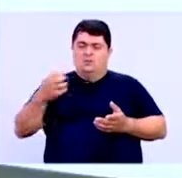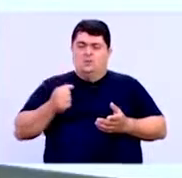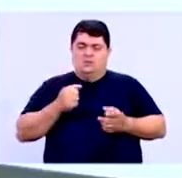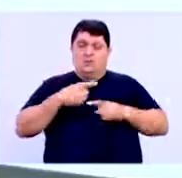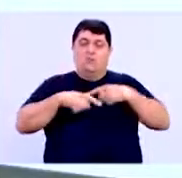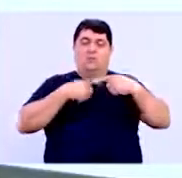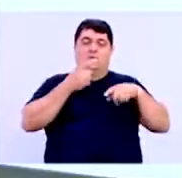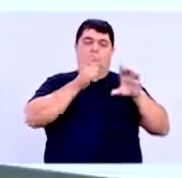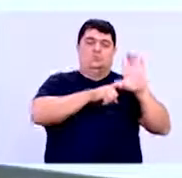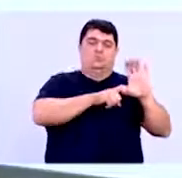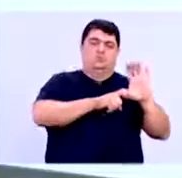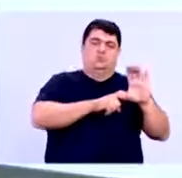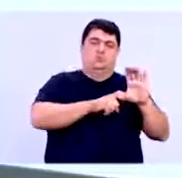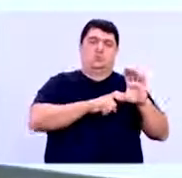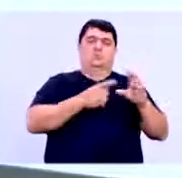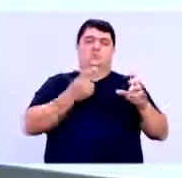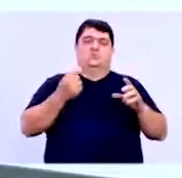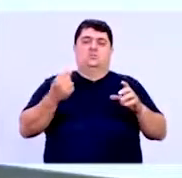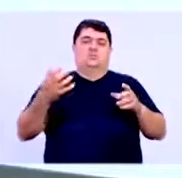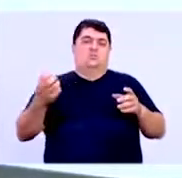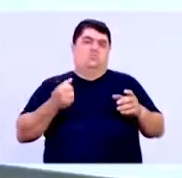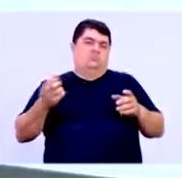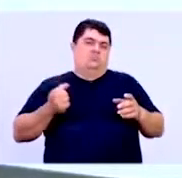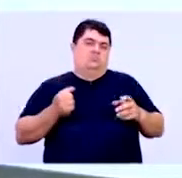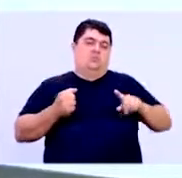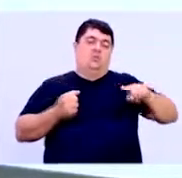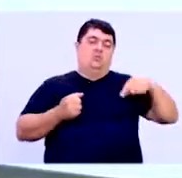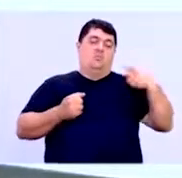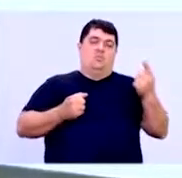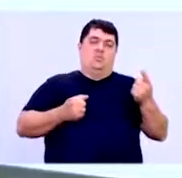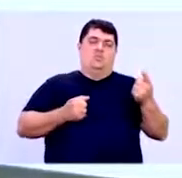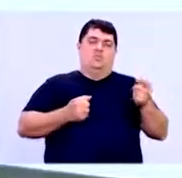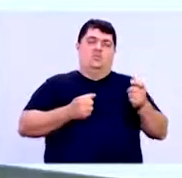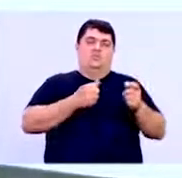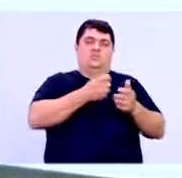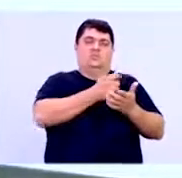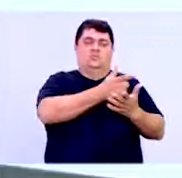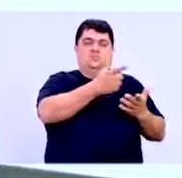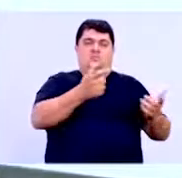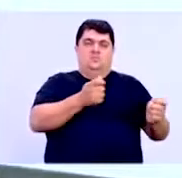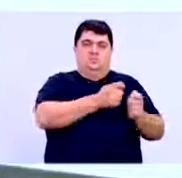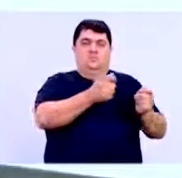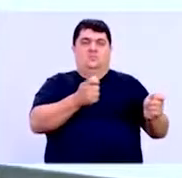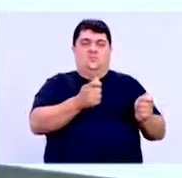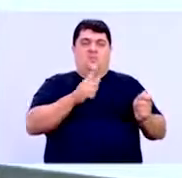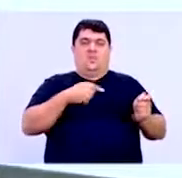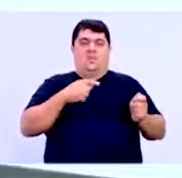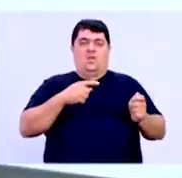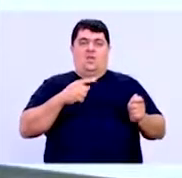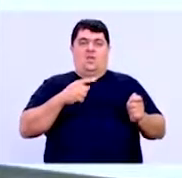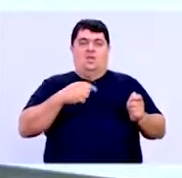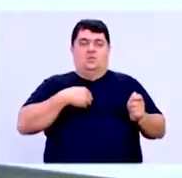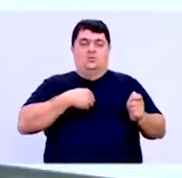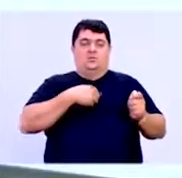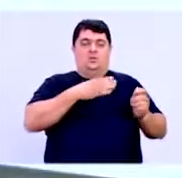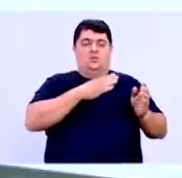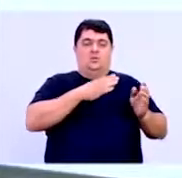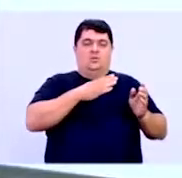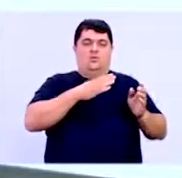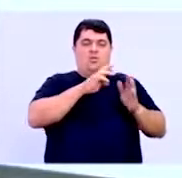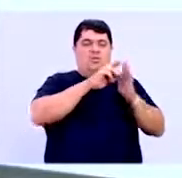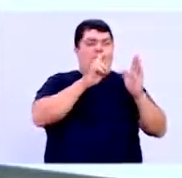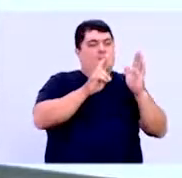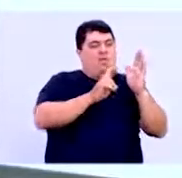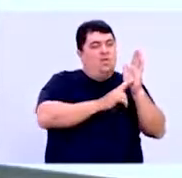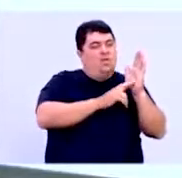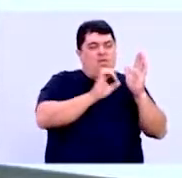os débitos, as receitas para depois a despesa, literalmente é um encadeamento lógico. É uma linha norteadora. Que primeiro